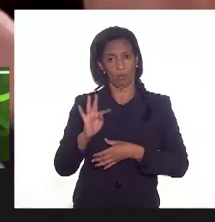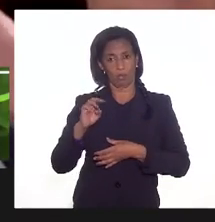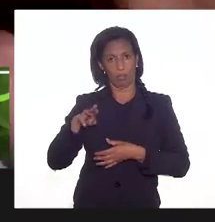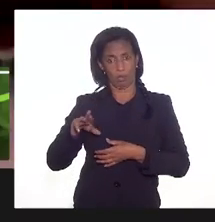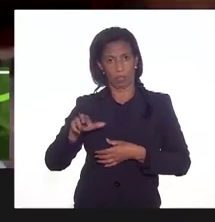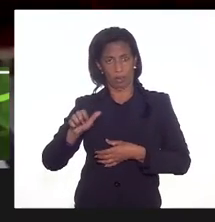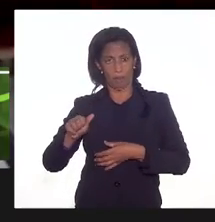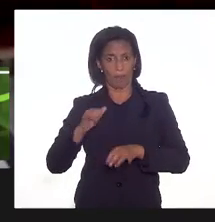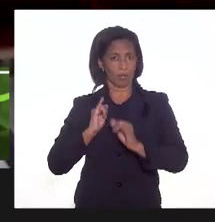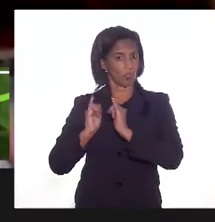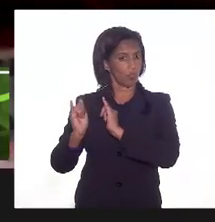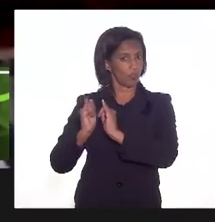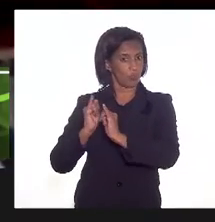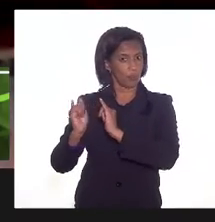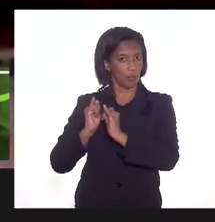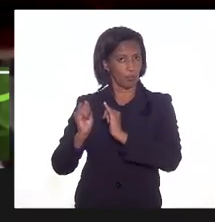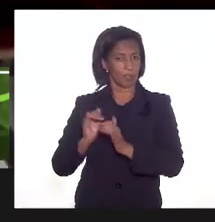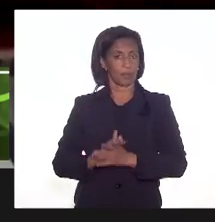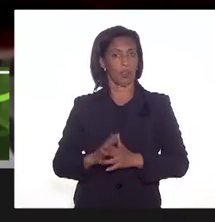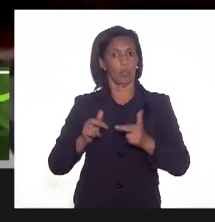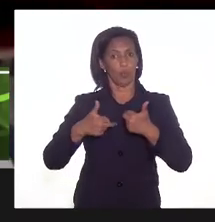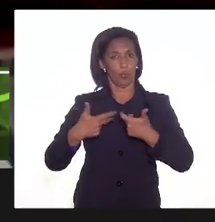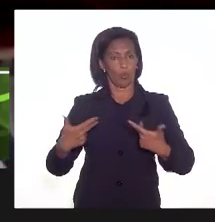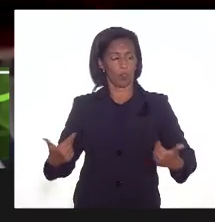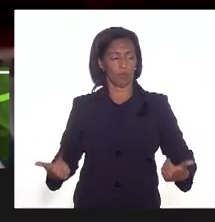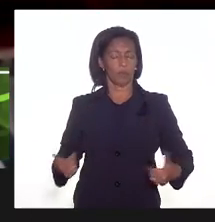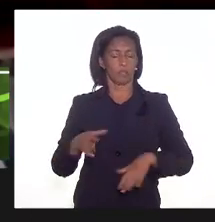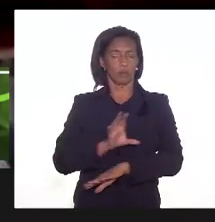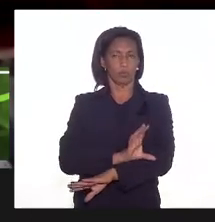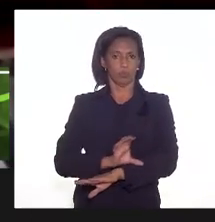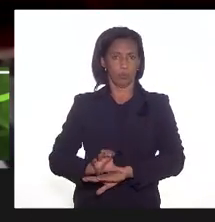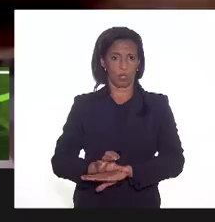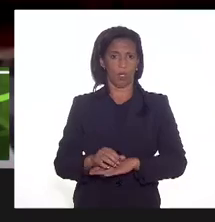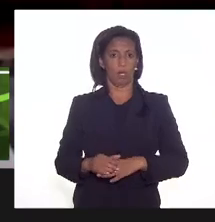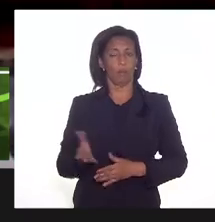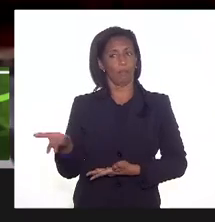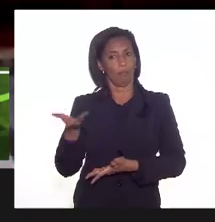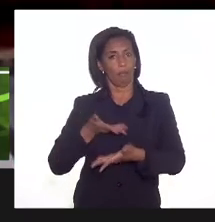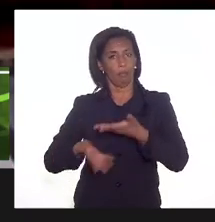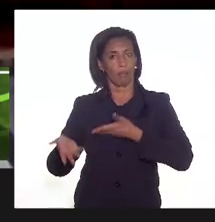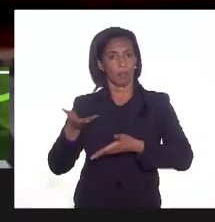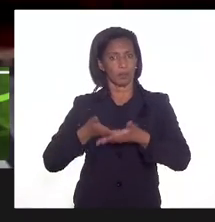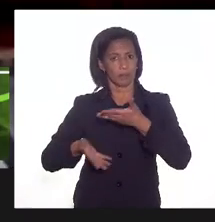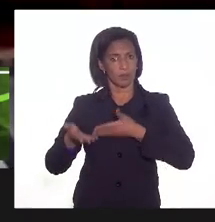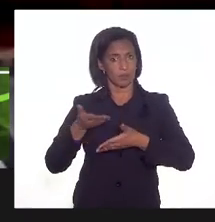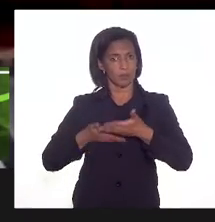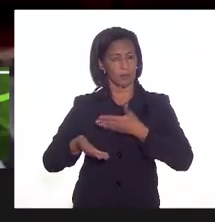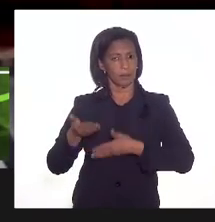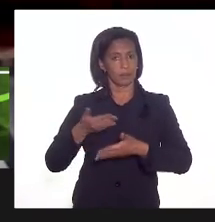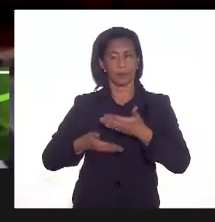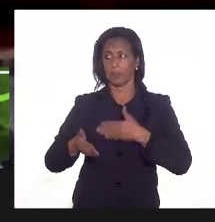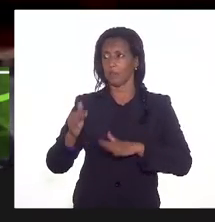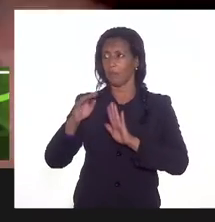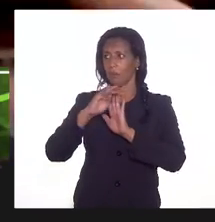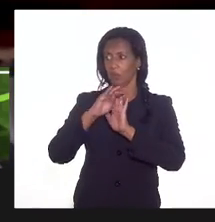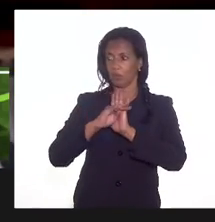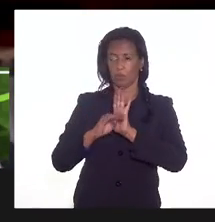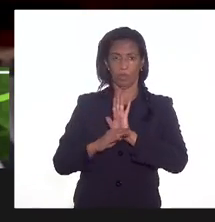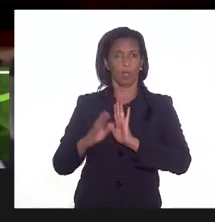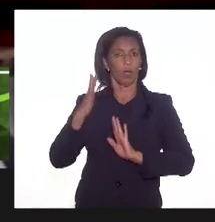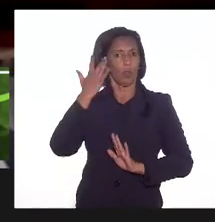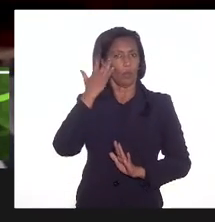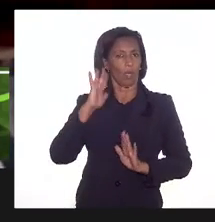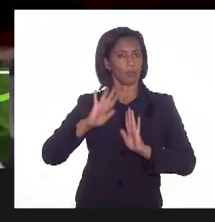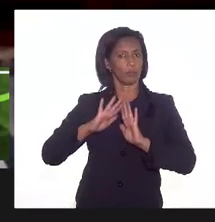de formação e qualificação cultural participar dessa construção do programa eu acho que a escola de